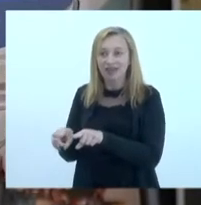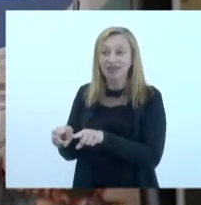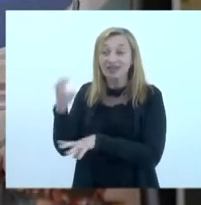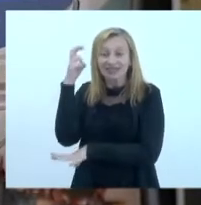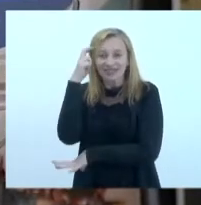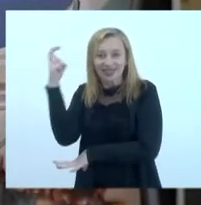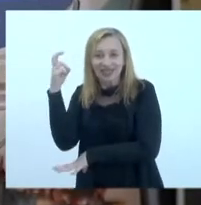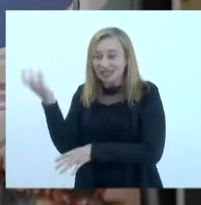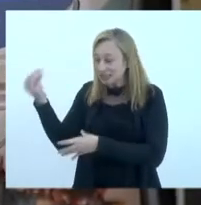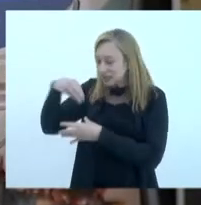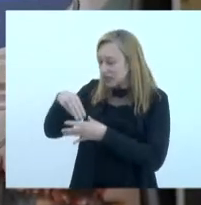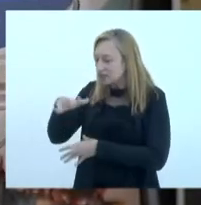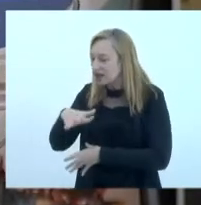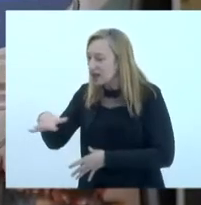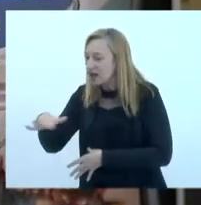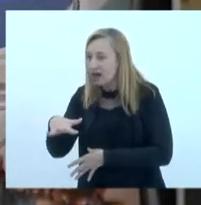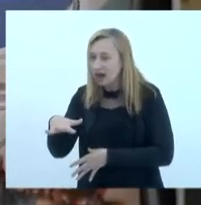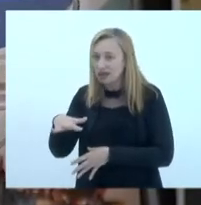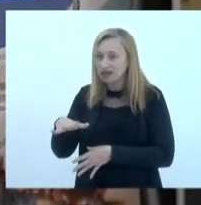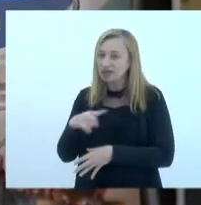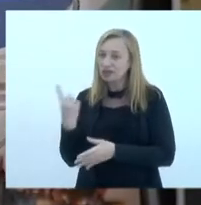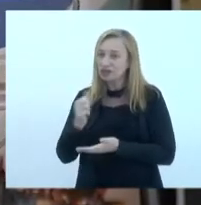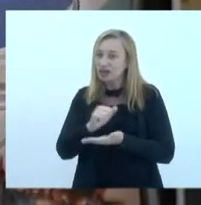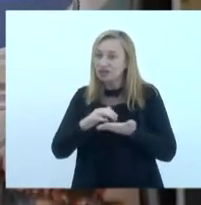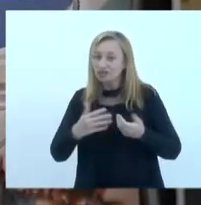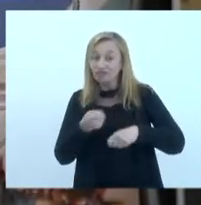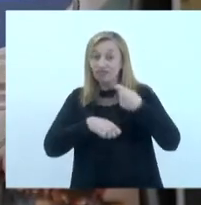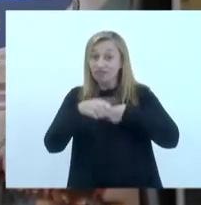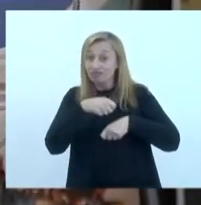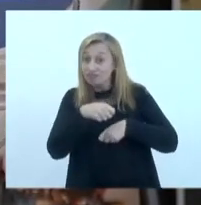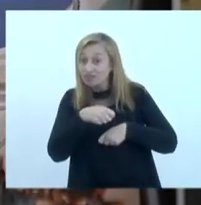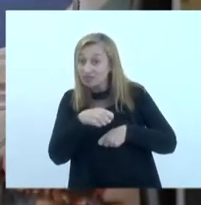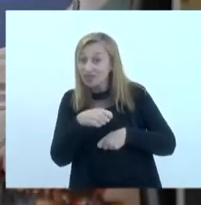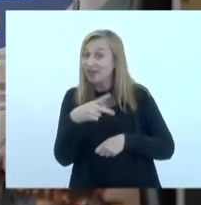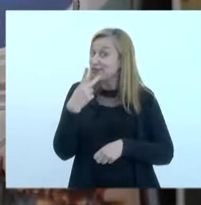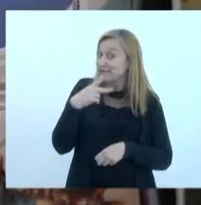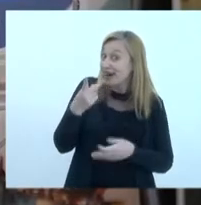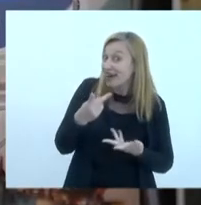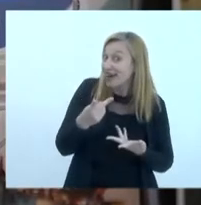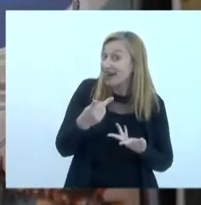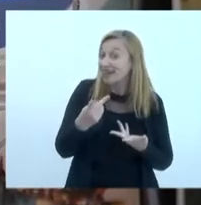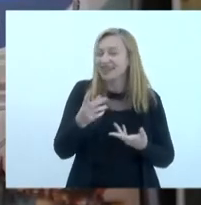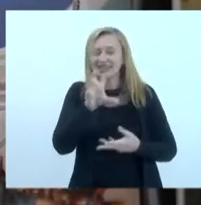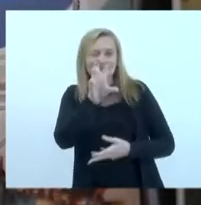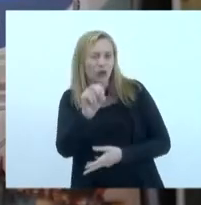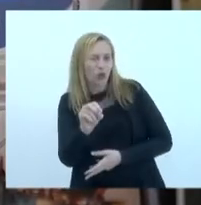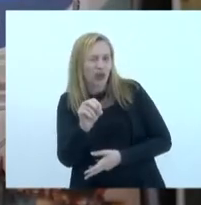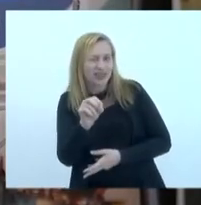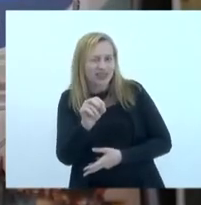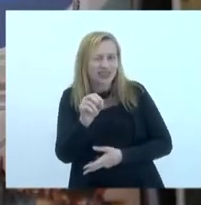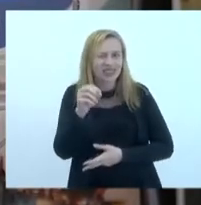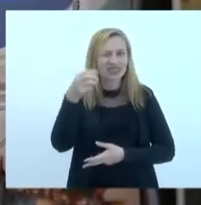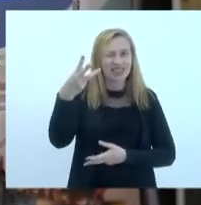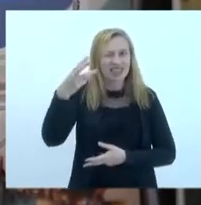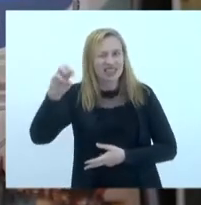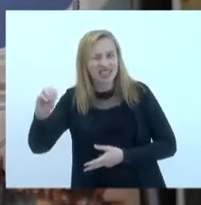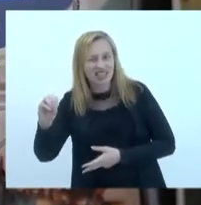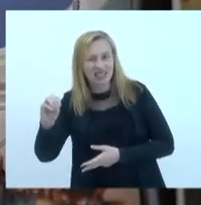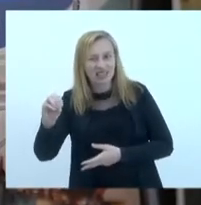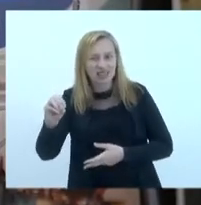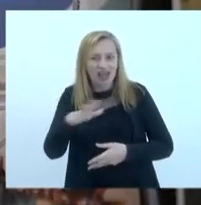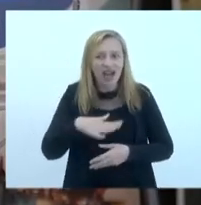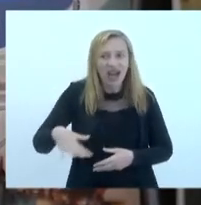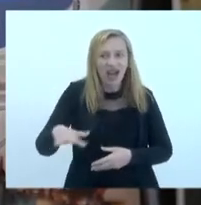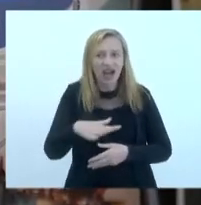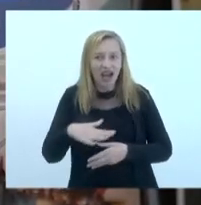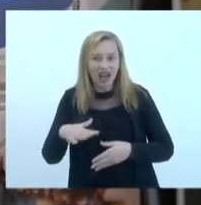inteligência, porque dentro do âmbito da nossa atividade econômica, e fala-se entre 50 a 300 setores